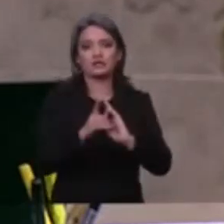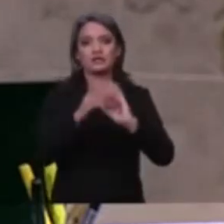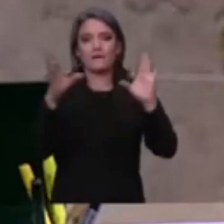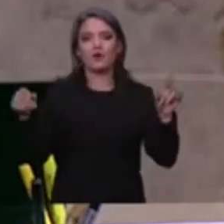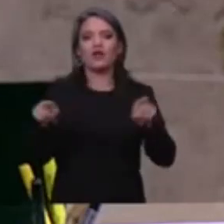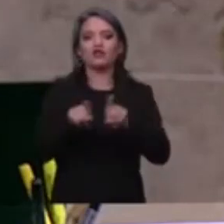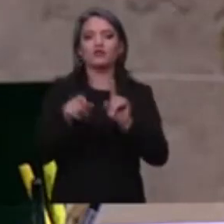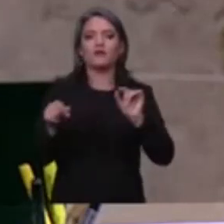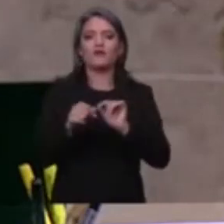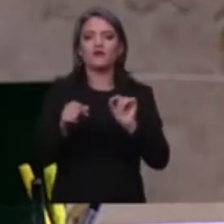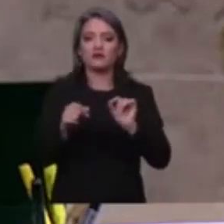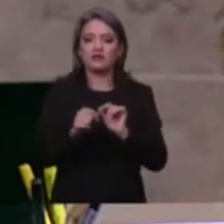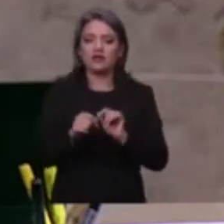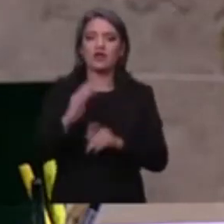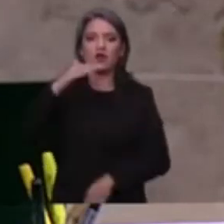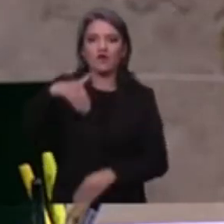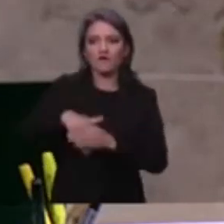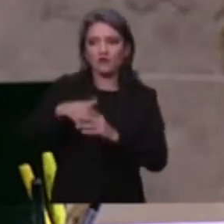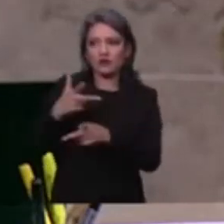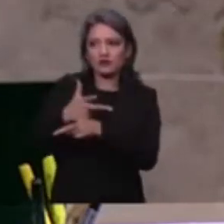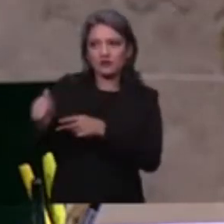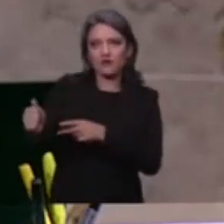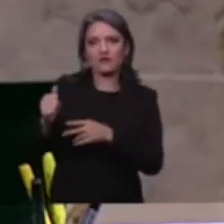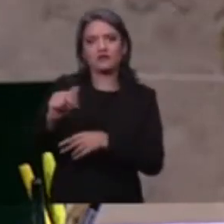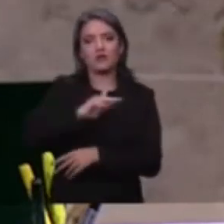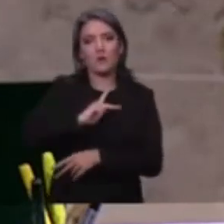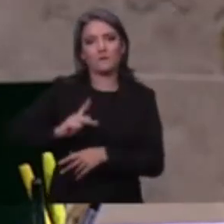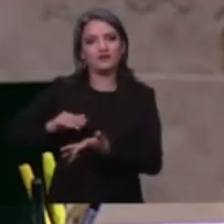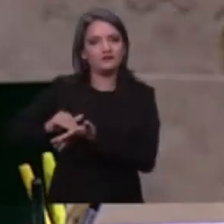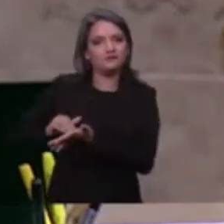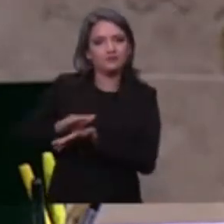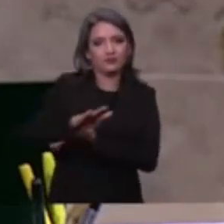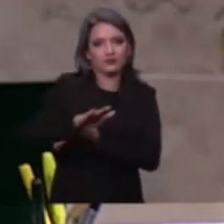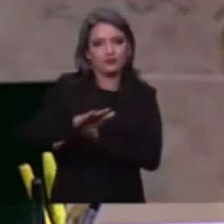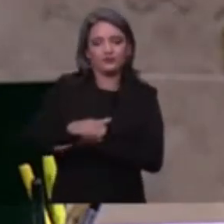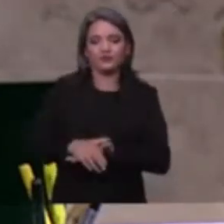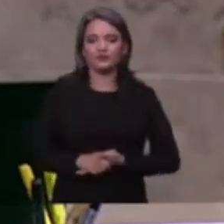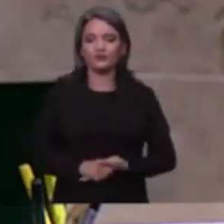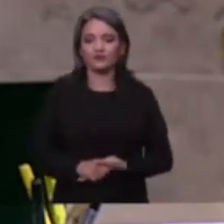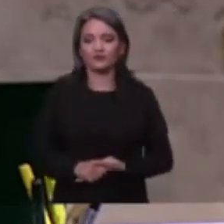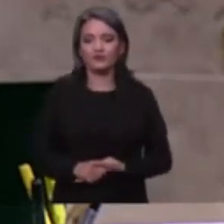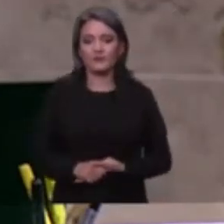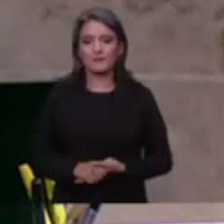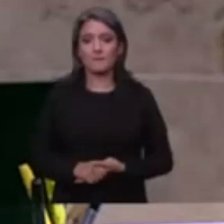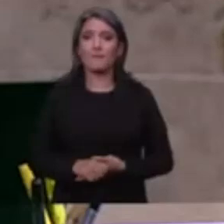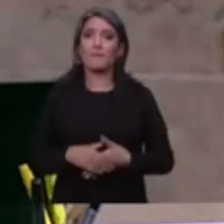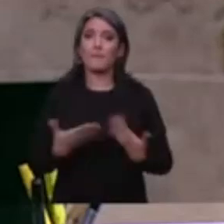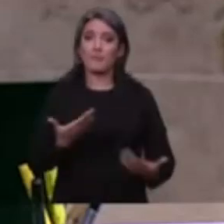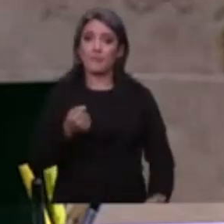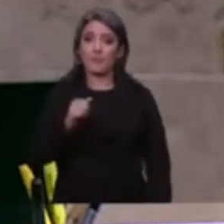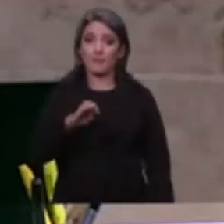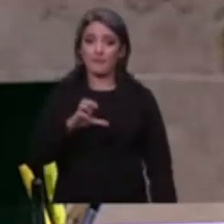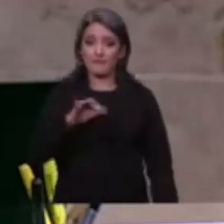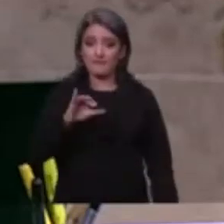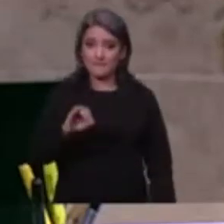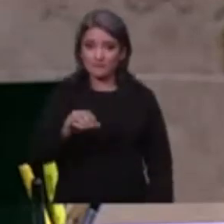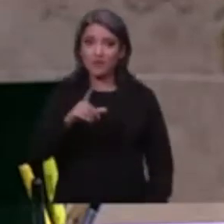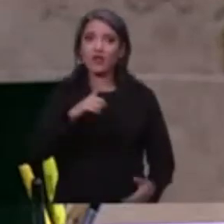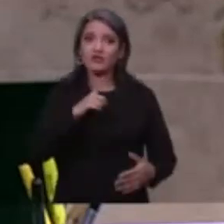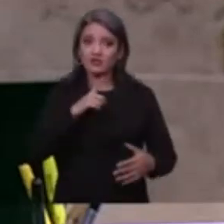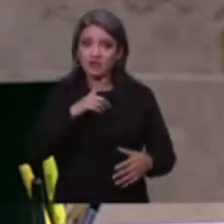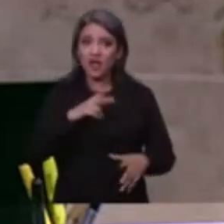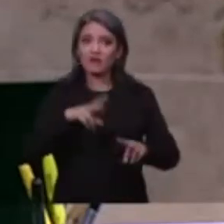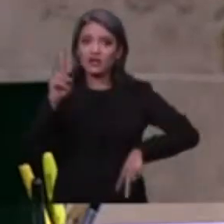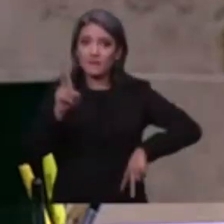depor o governo legitimamente eleito. Ademais, Aécio foi preso